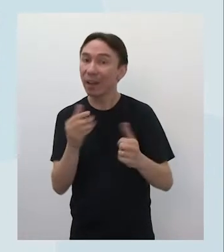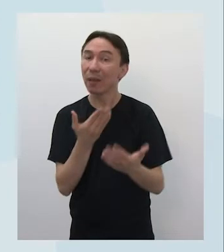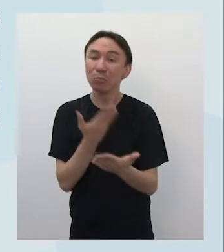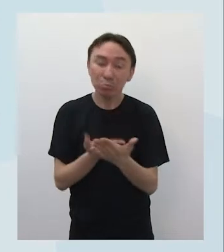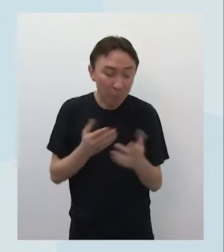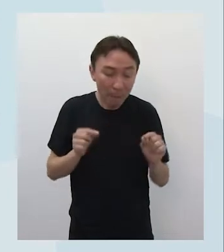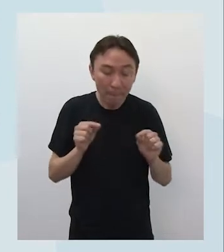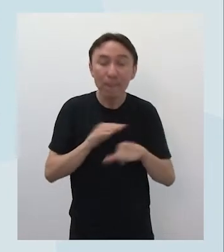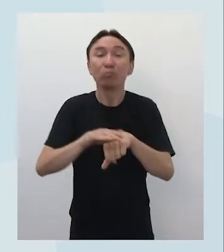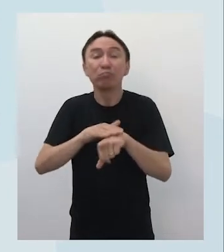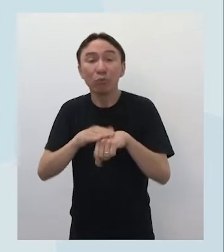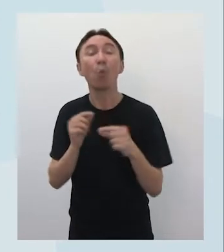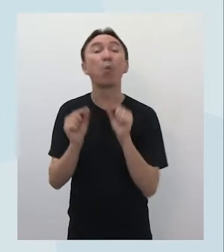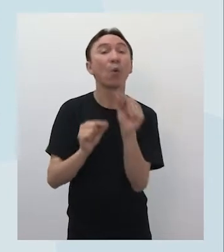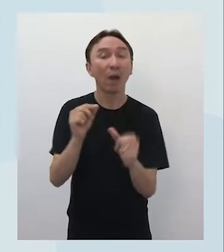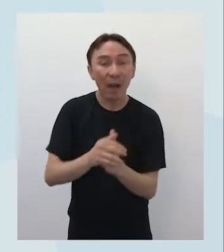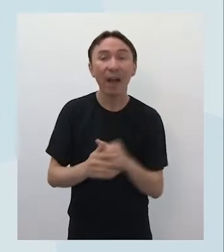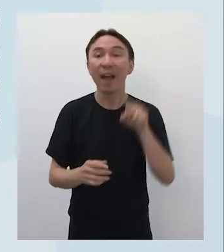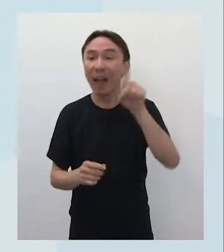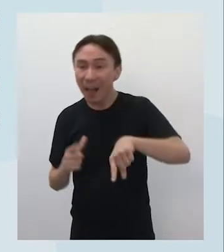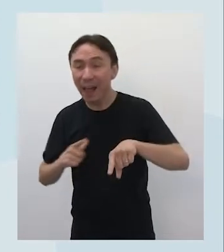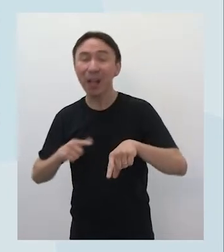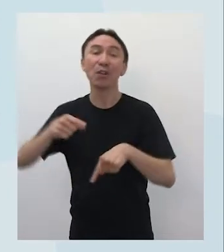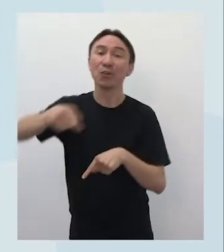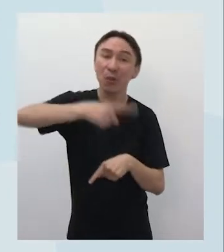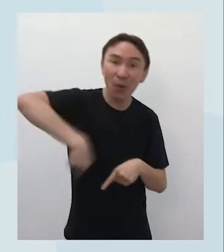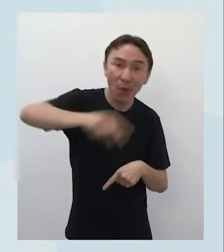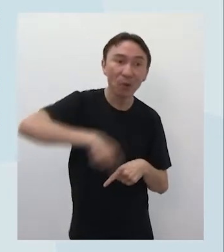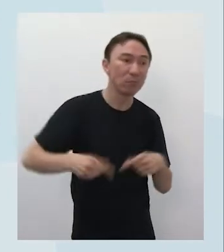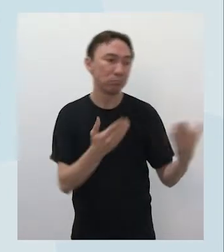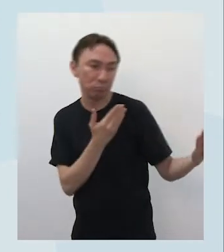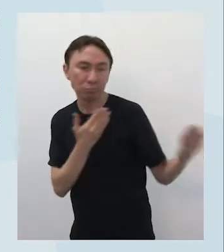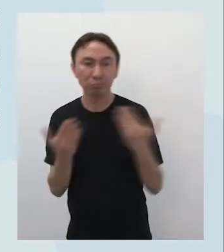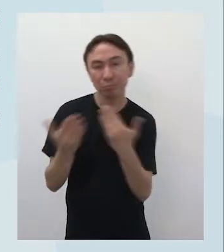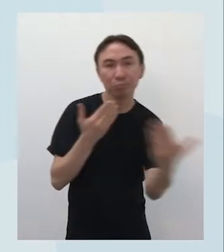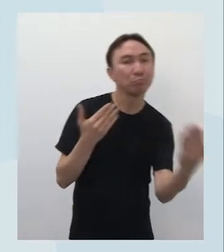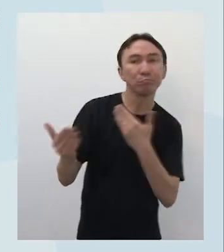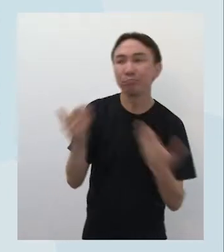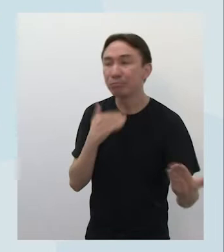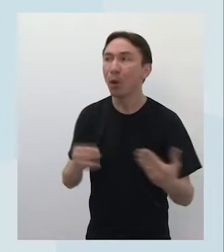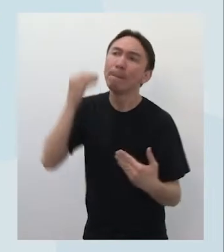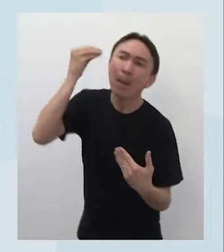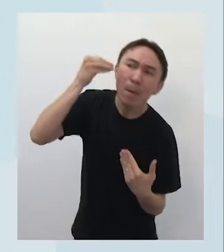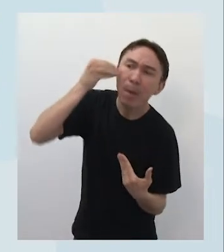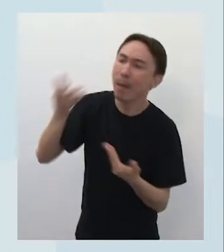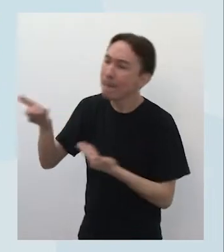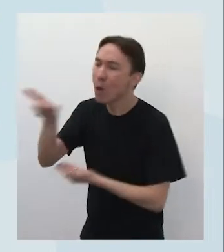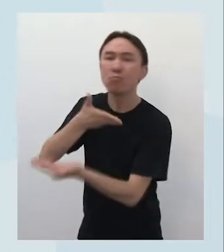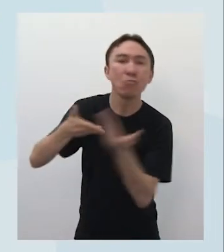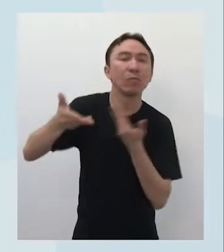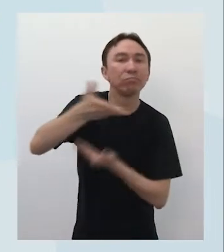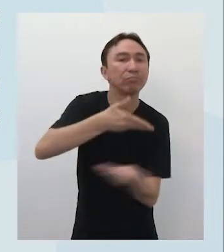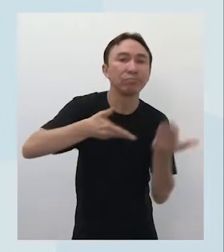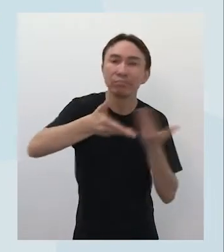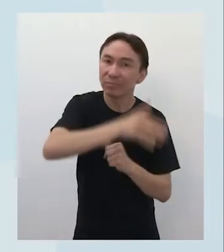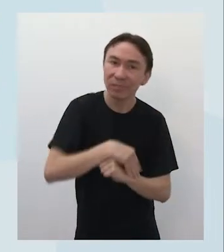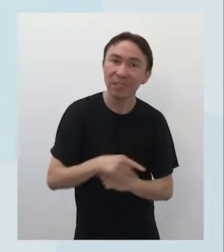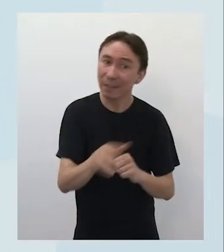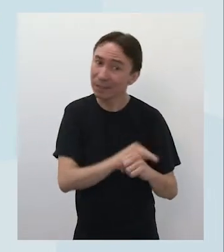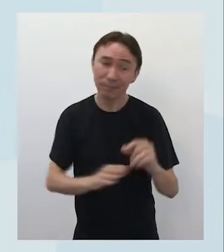sociais. Sejam muito bem-vindos à nossa segunda roda de conversa. Então, o objetivo do dia